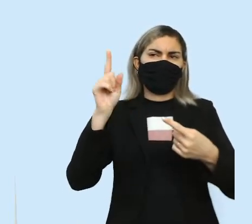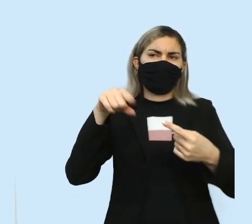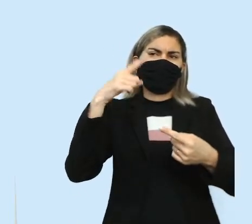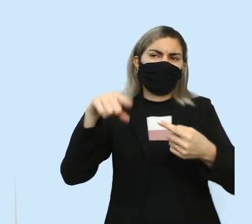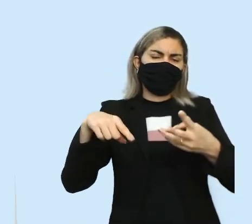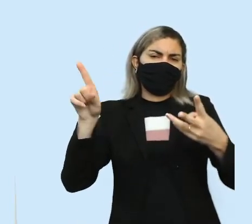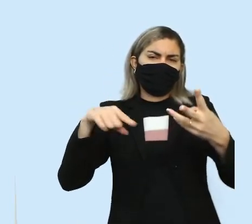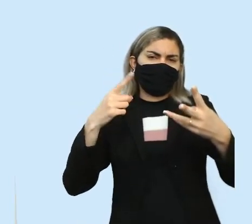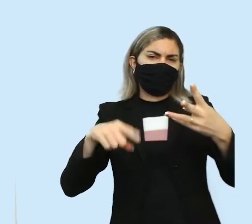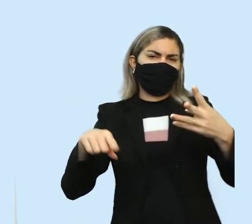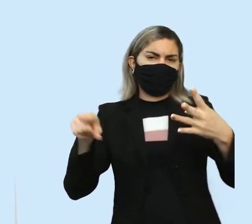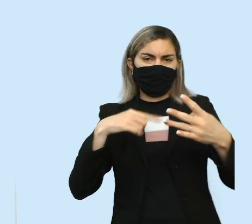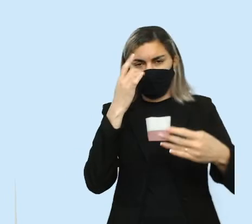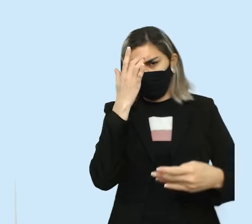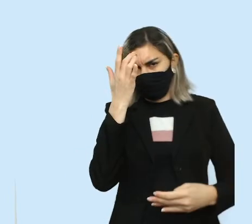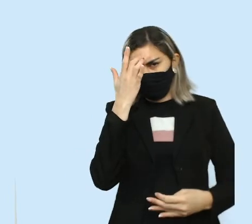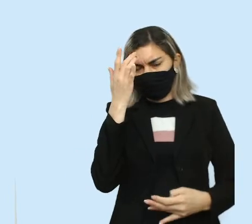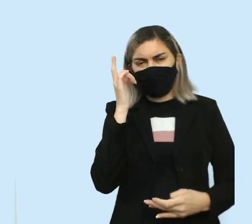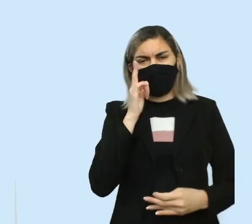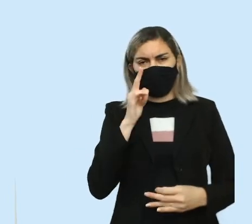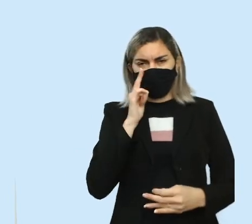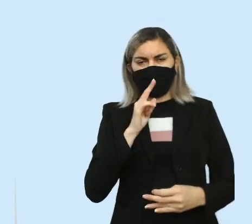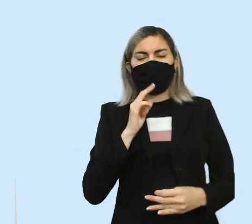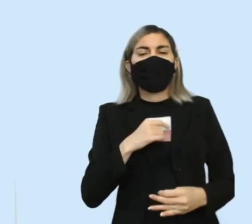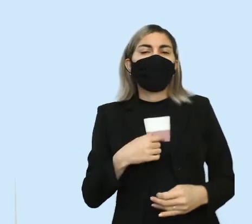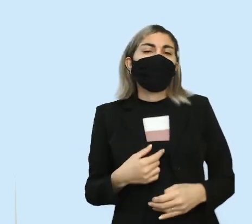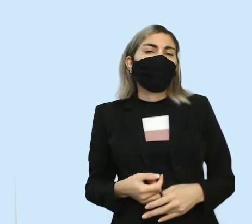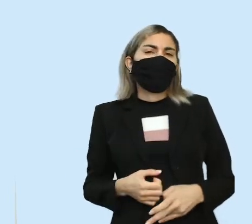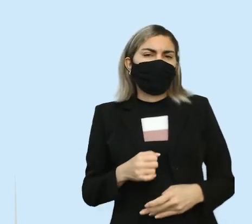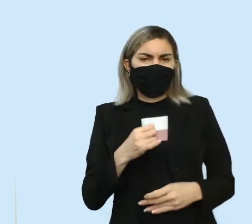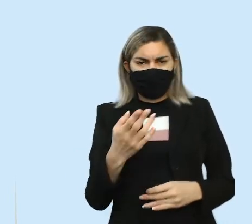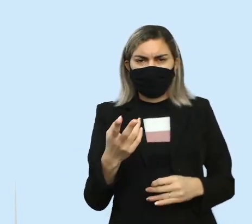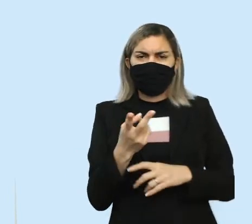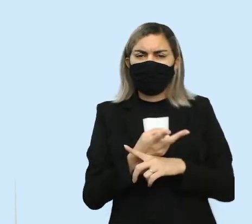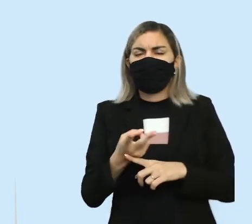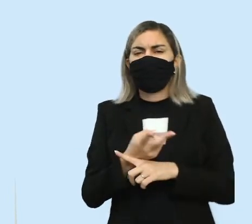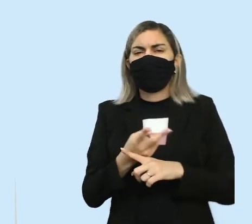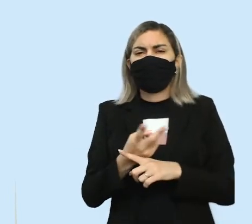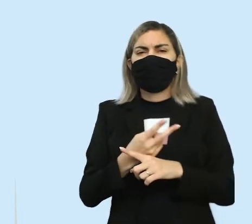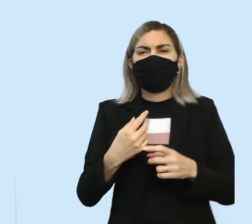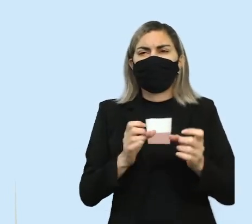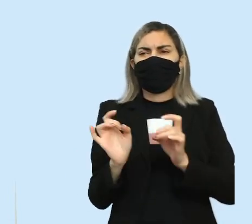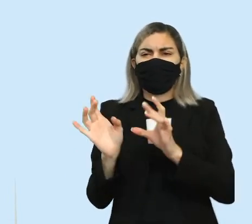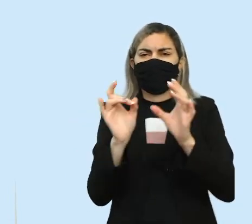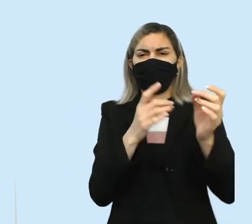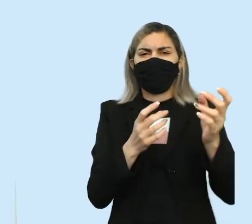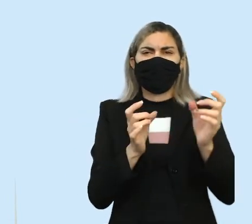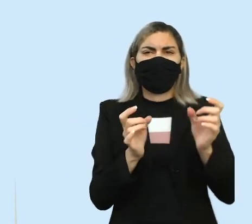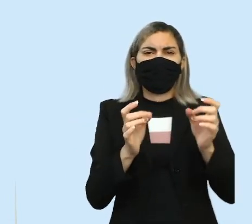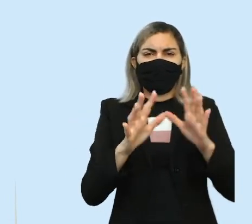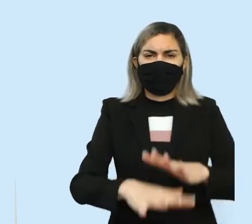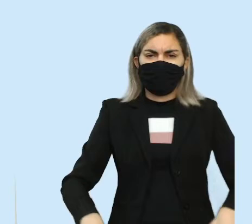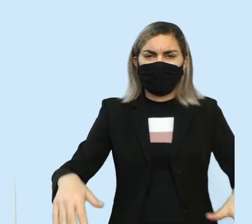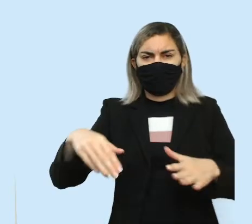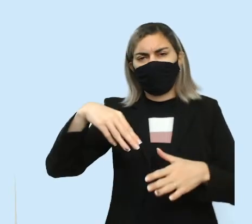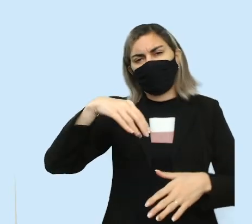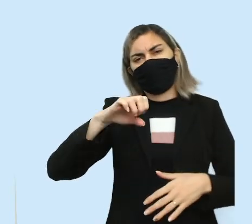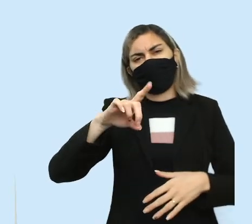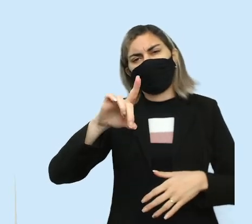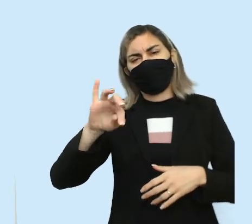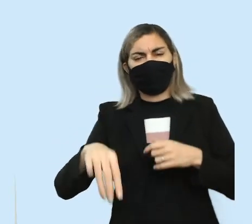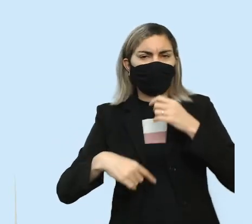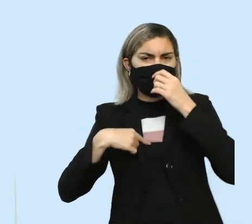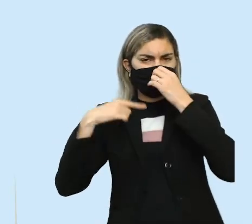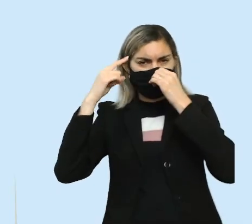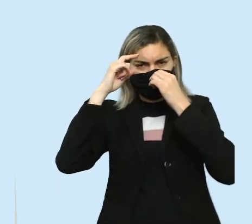por lembrança, facilmente a gente consegue atribuir. Vamos lá. Buscavam e levavam mercadorias por toda a bacia do Mediterrâneo. Eu não tenho